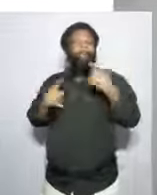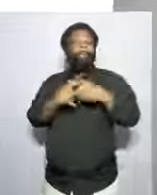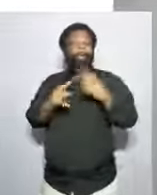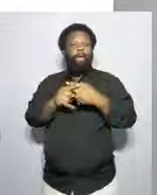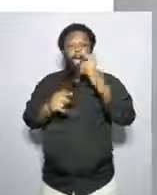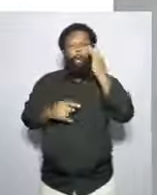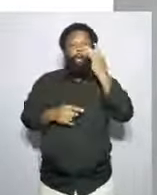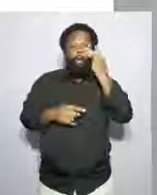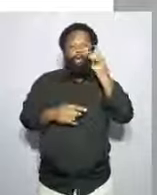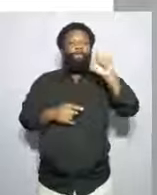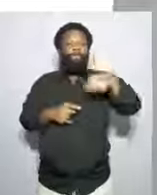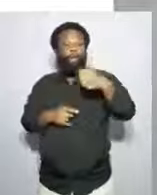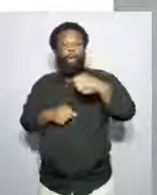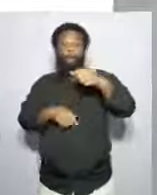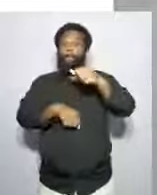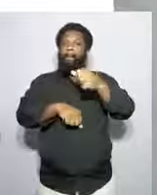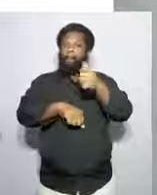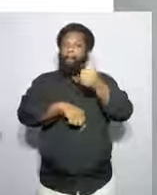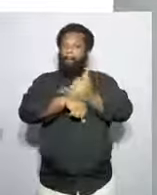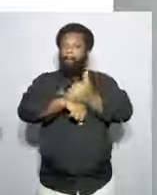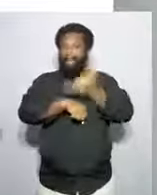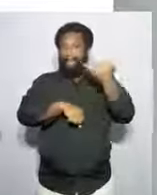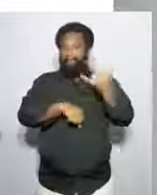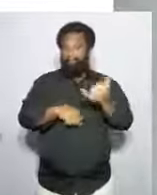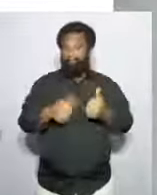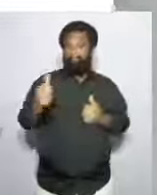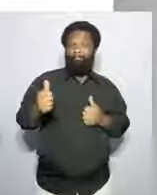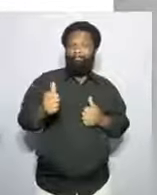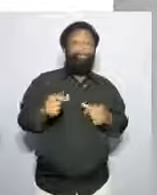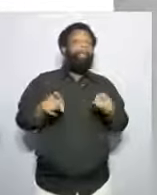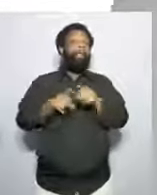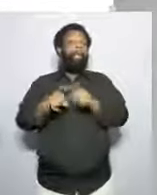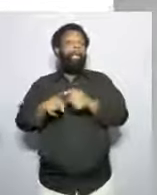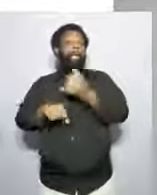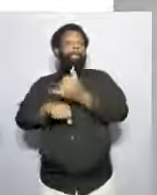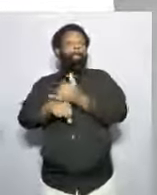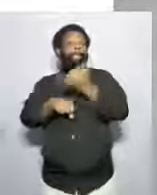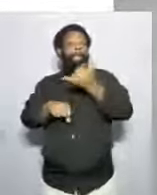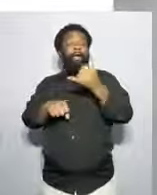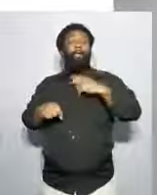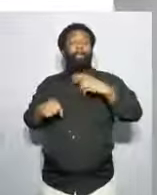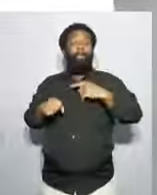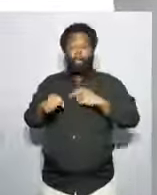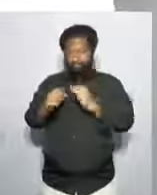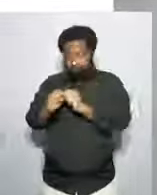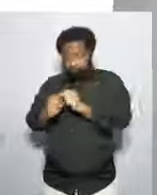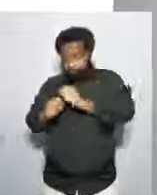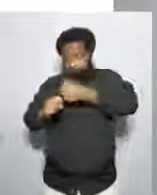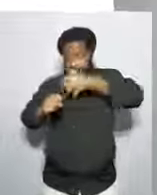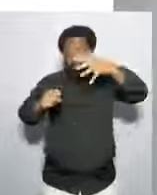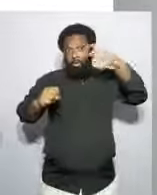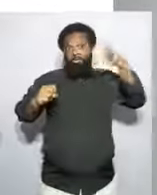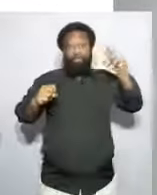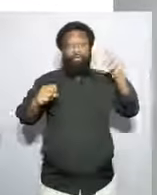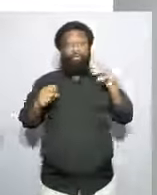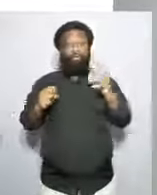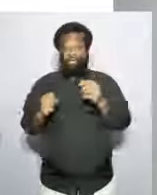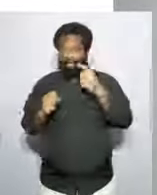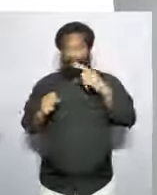um metal, tudo bem? Além disso, os metais apresentam um brilho característico e têm